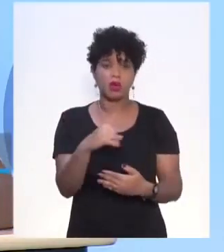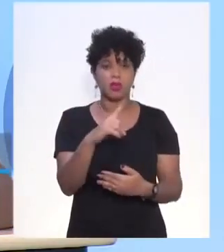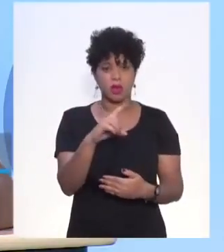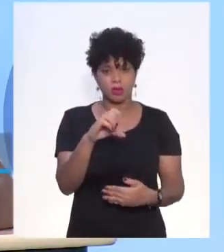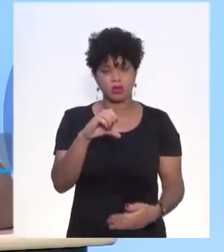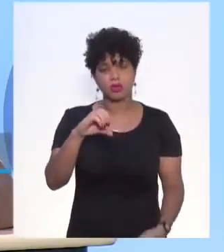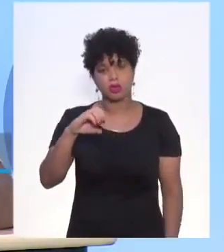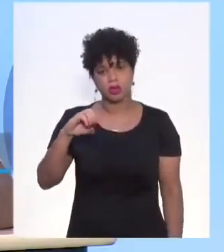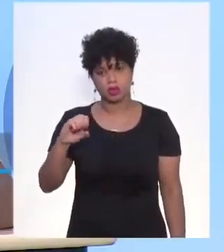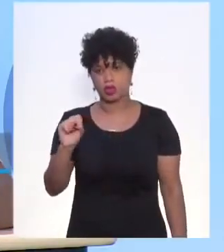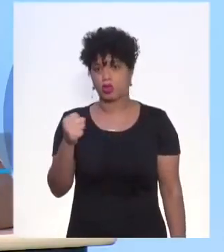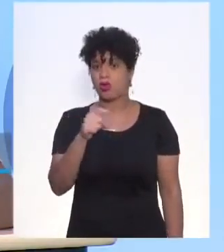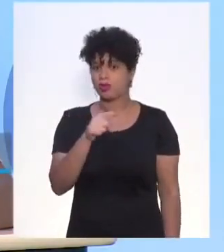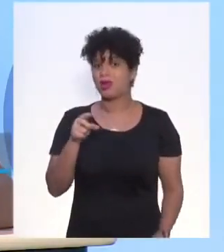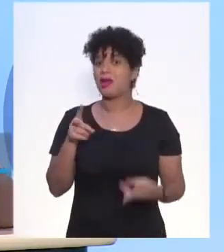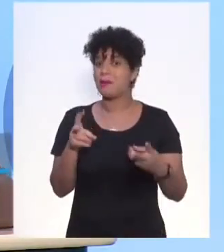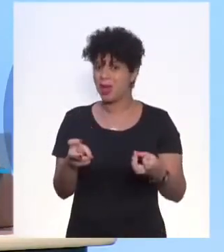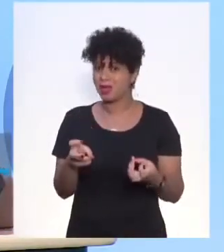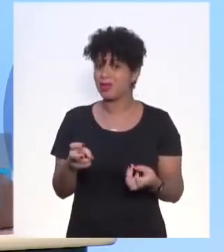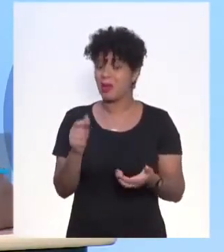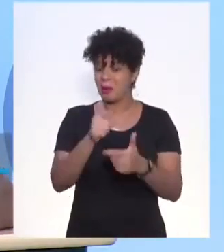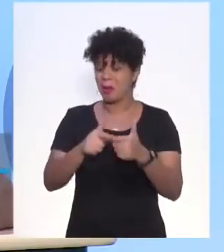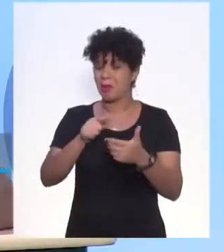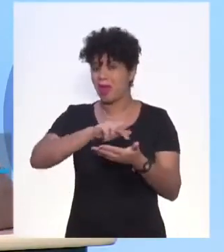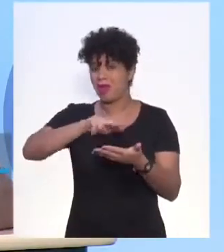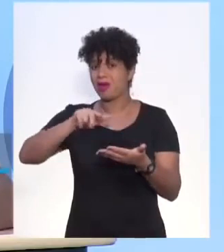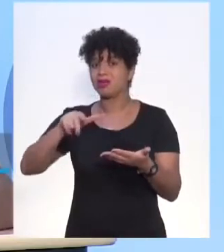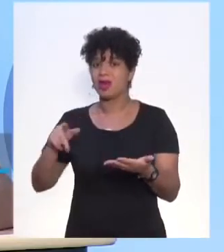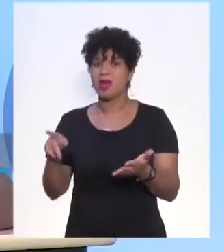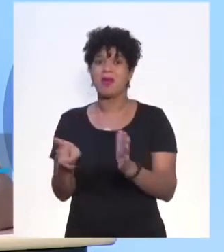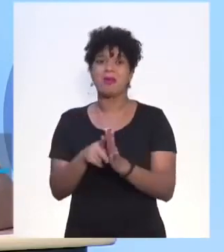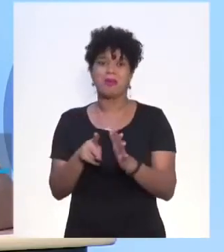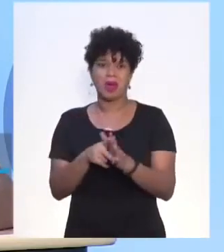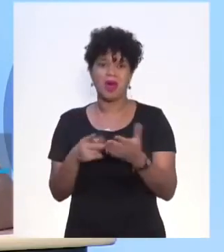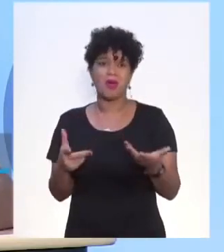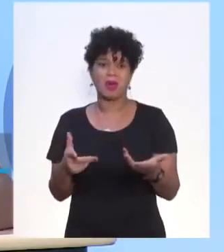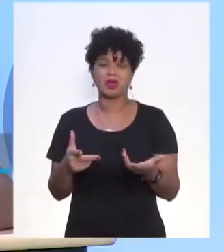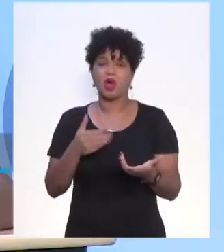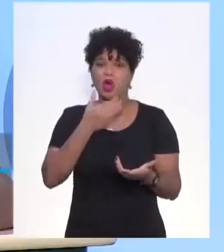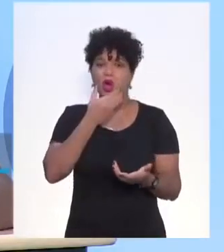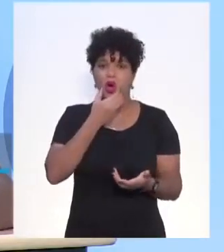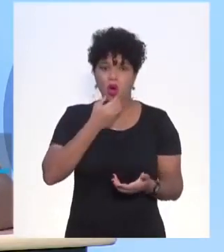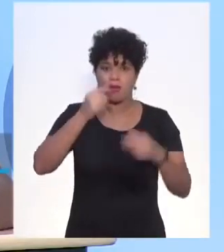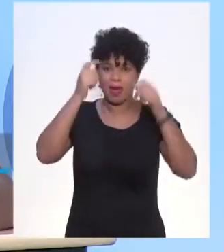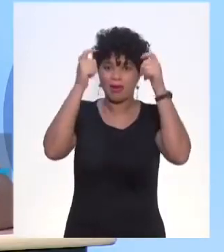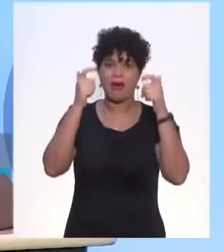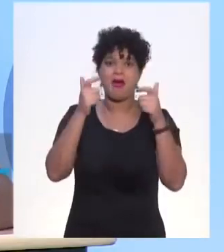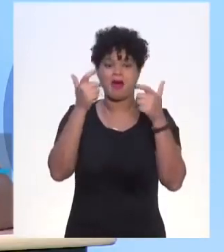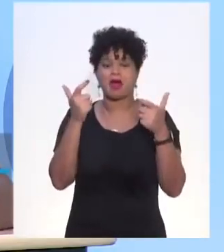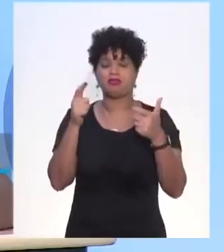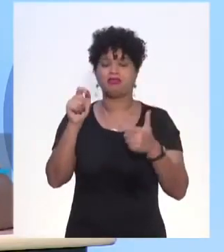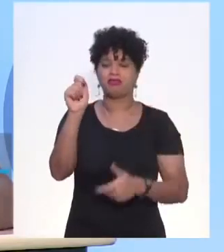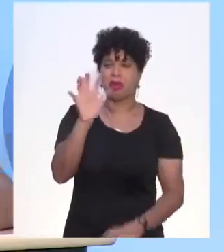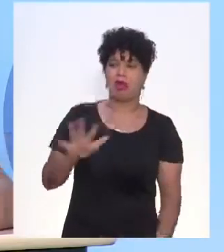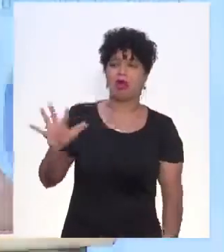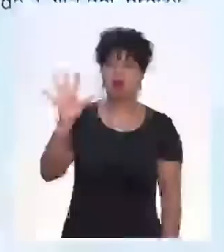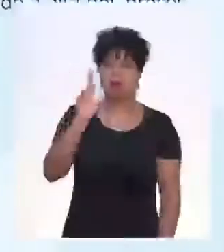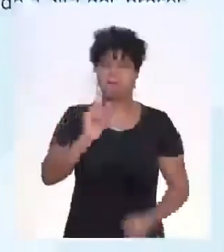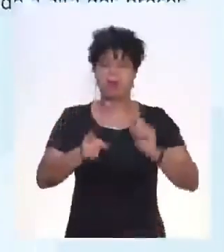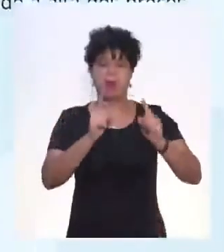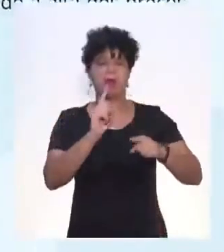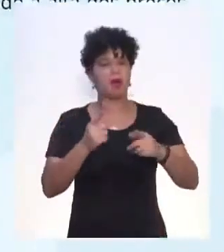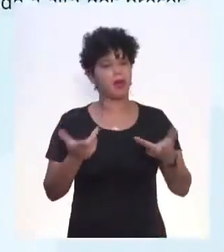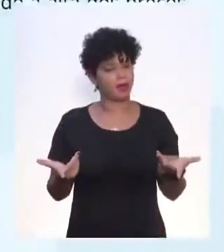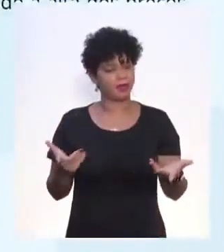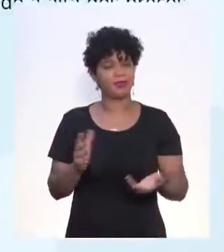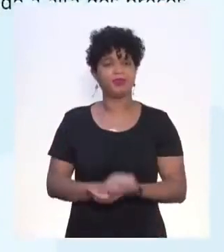1908. Então vocês vejam aí dos problemas, né, causados pelo imperialismo na África. Vamos continuar? Vamos